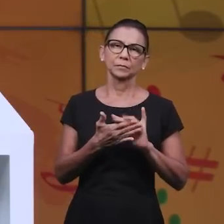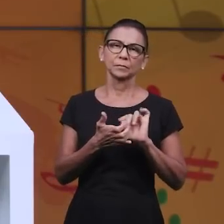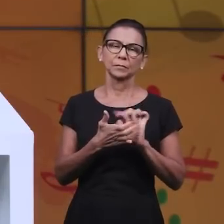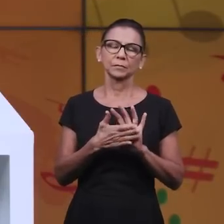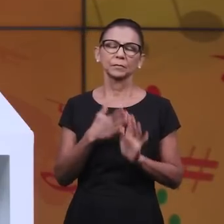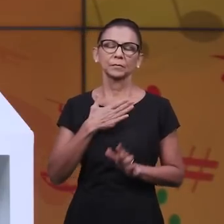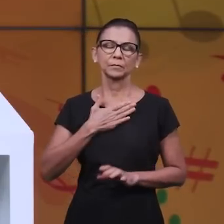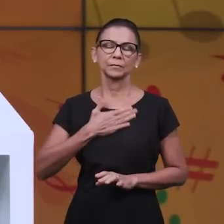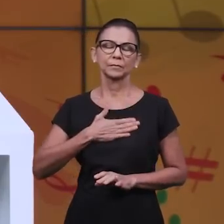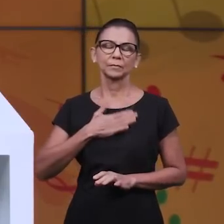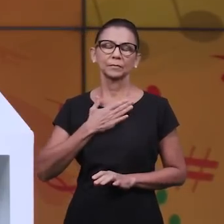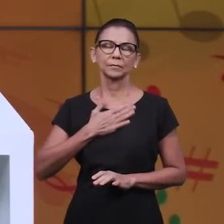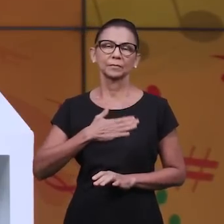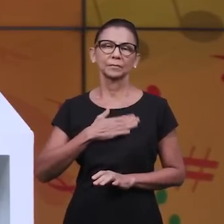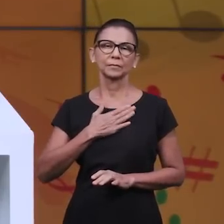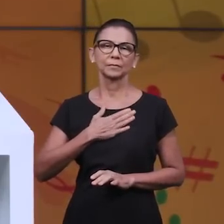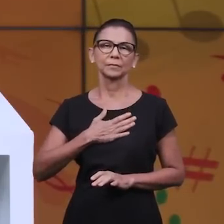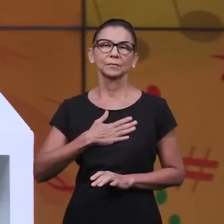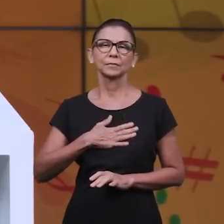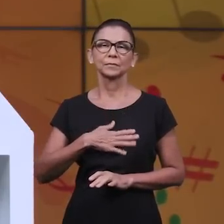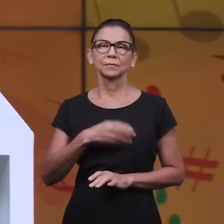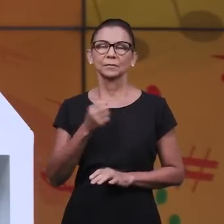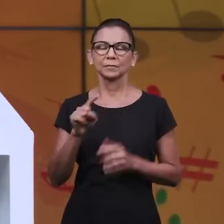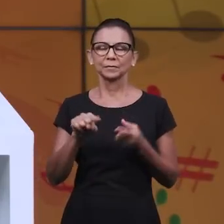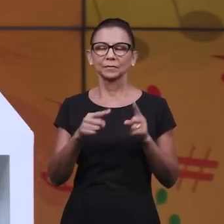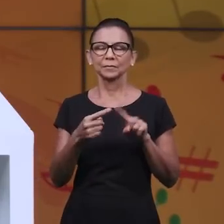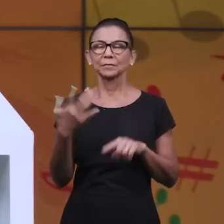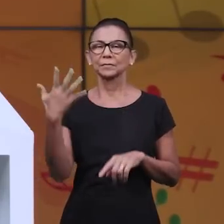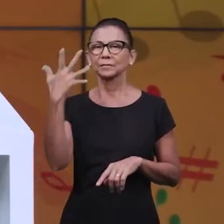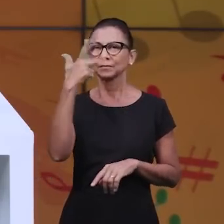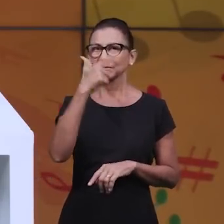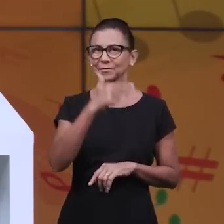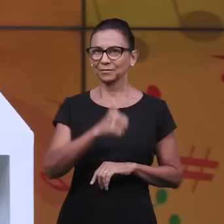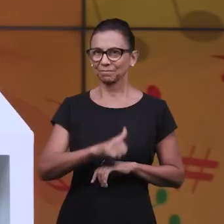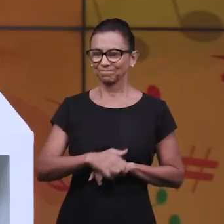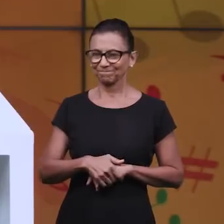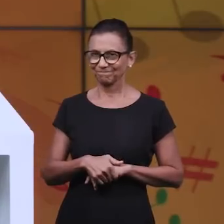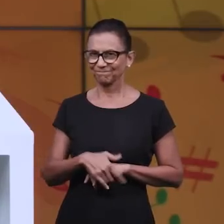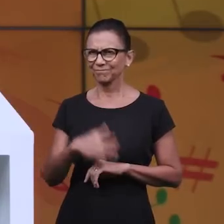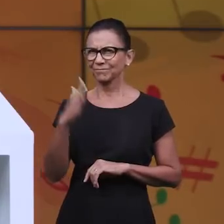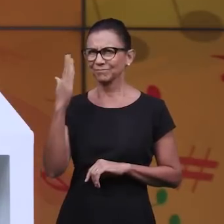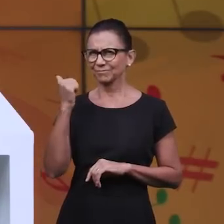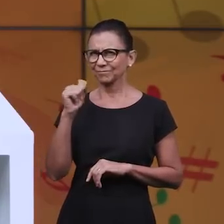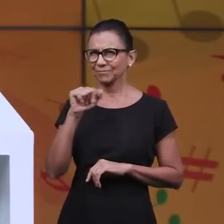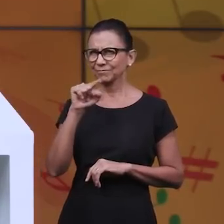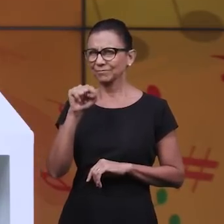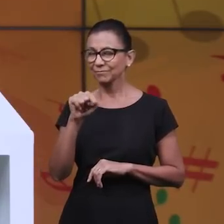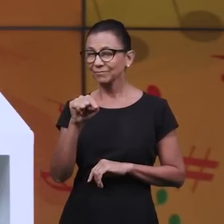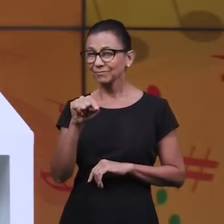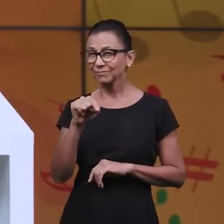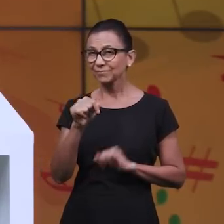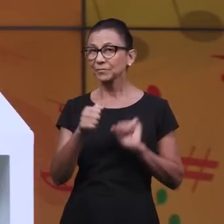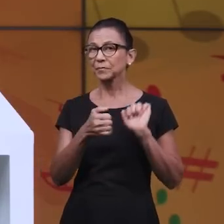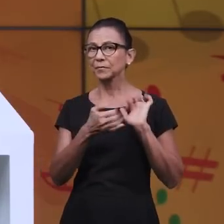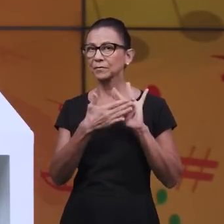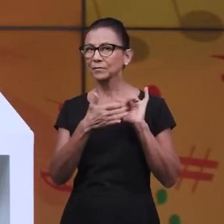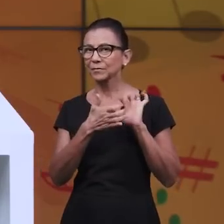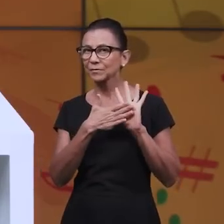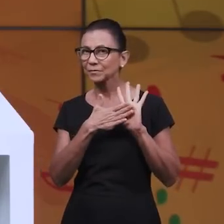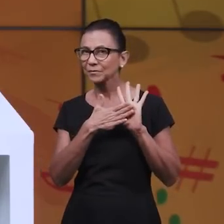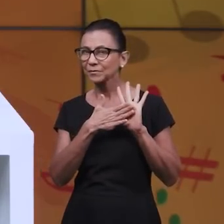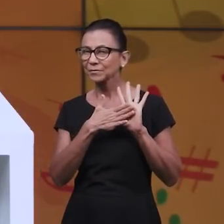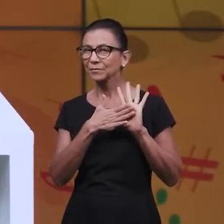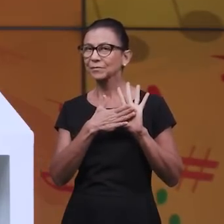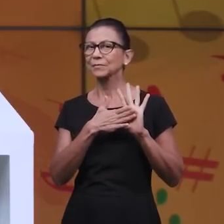uma melodia suave, muito linda. Você já sabe qual é este louvor? O